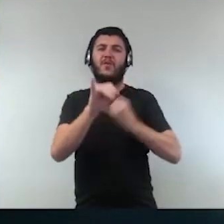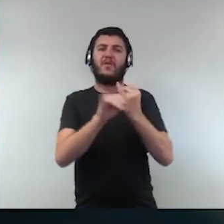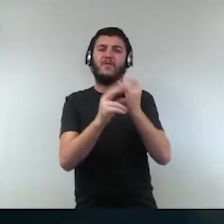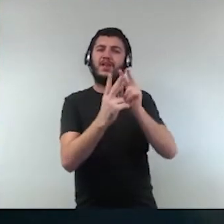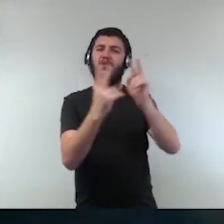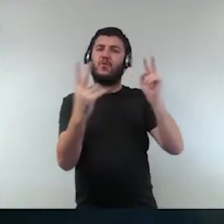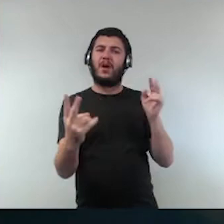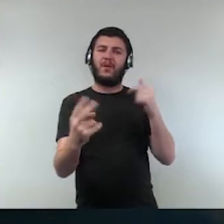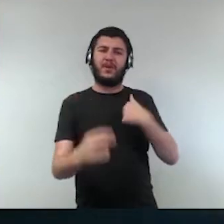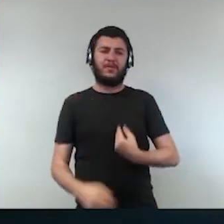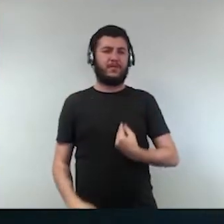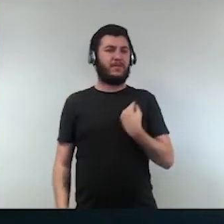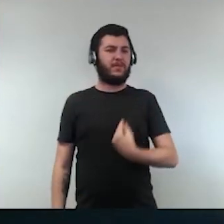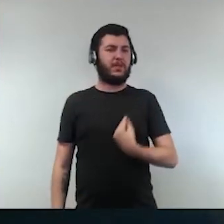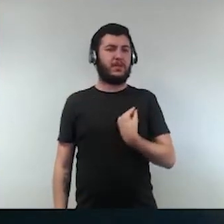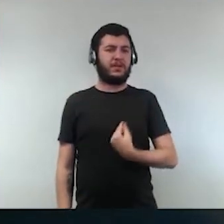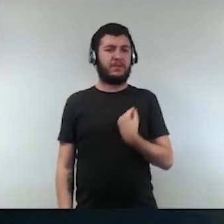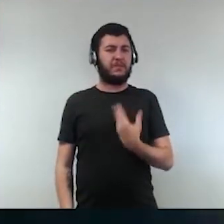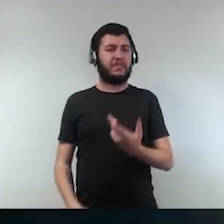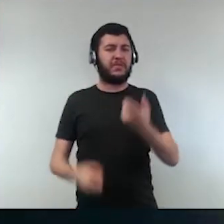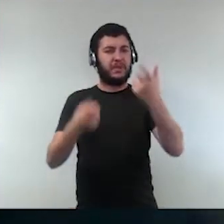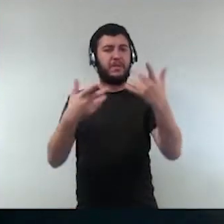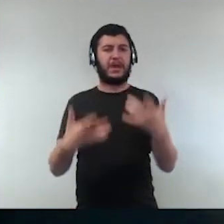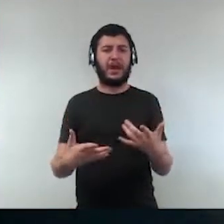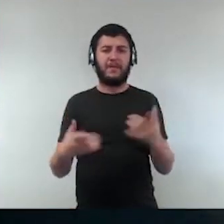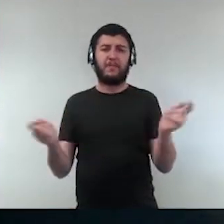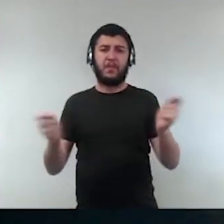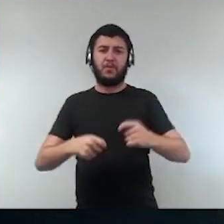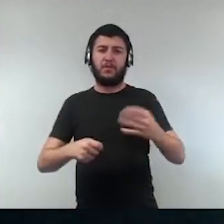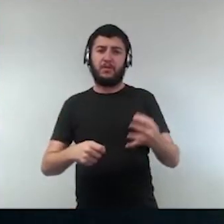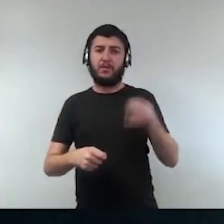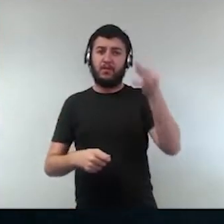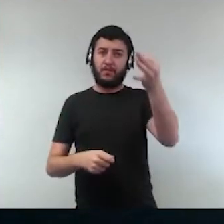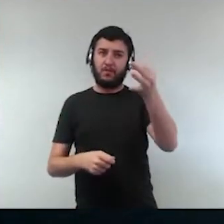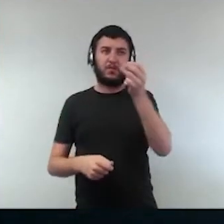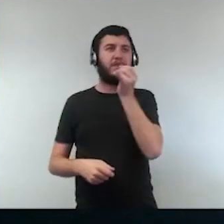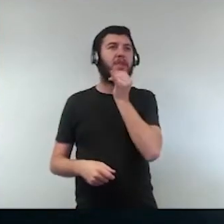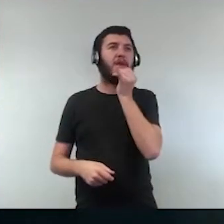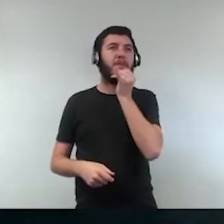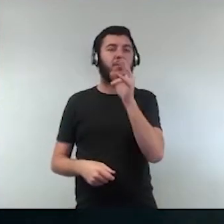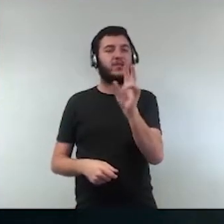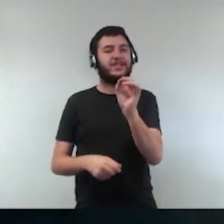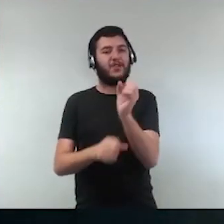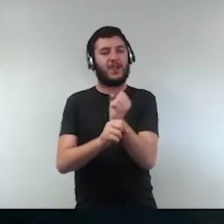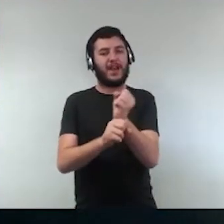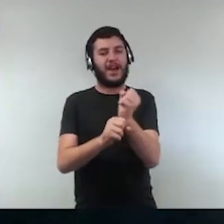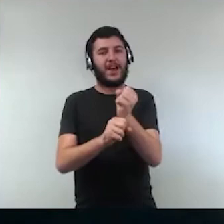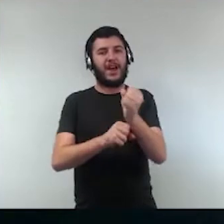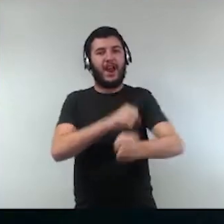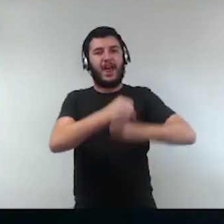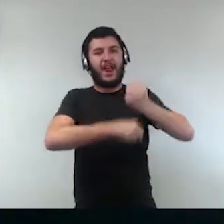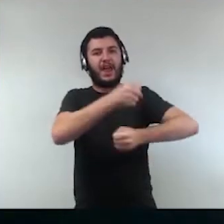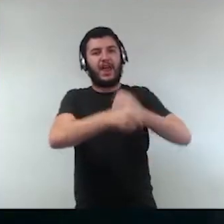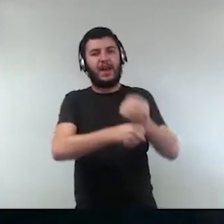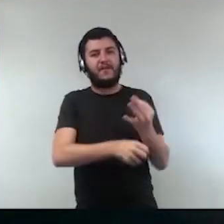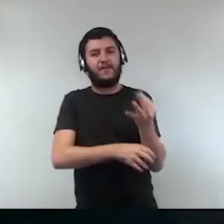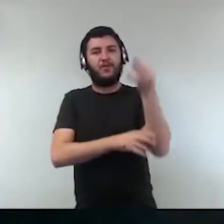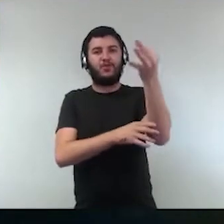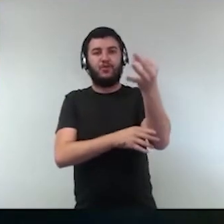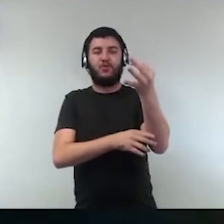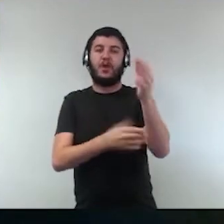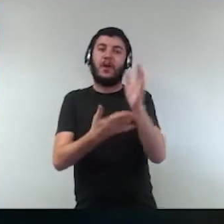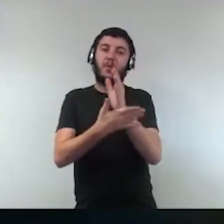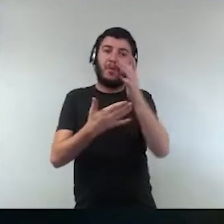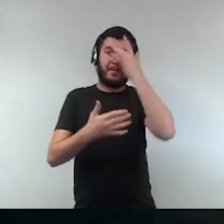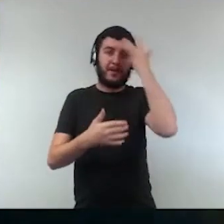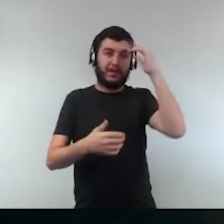eu falava que, muito provavelmente, no futuro, daqui a uns 50 anos, quando algum historiador fosse falar